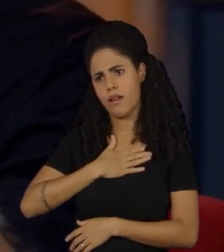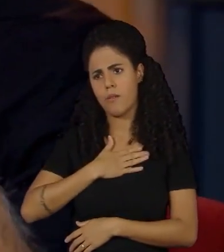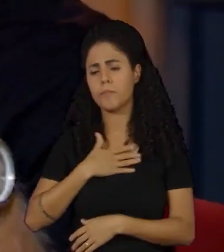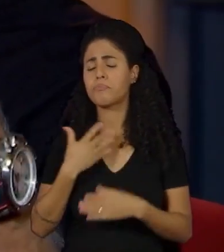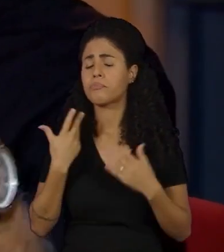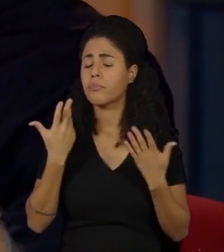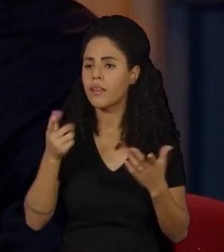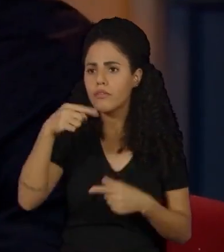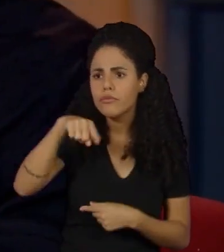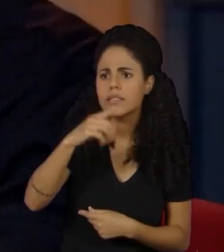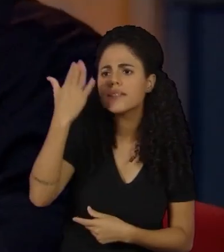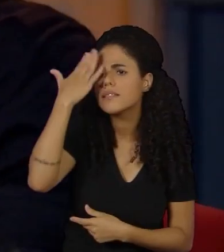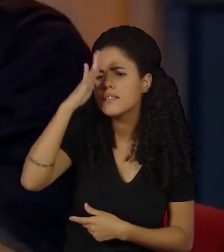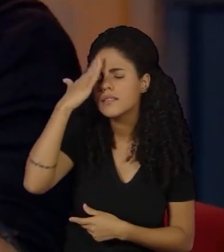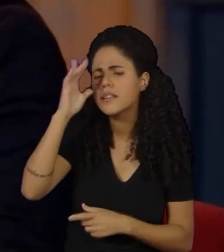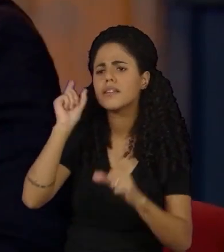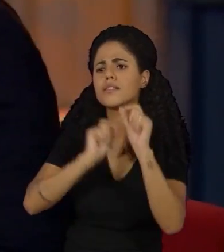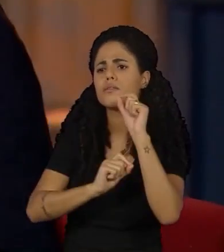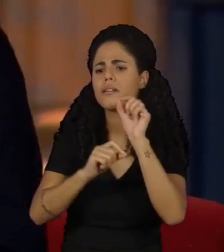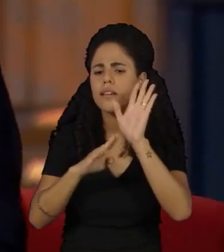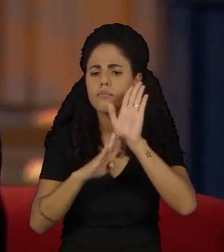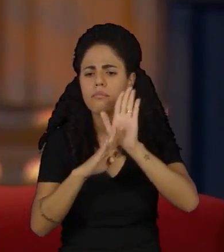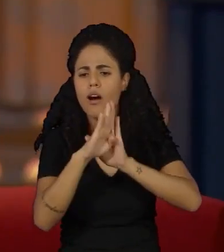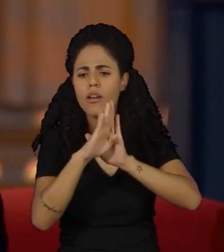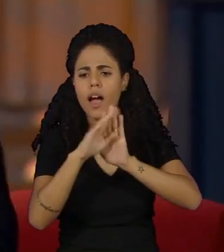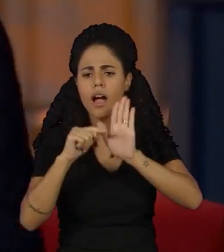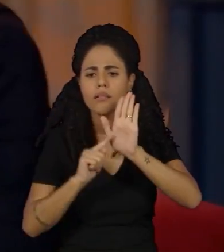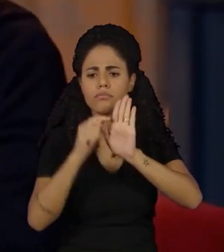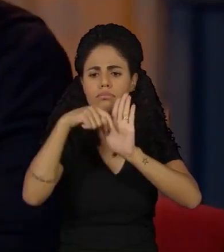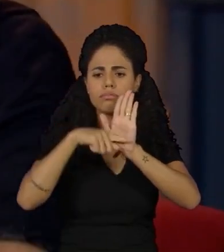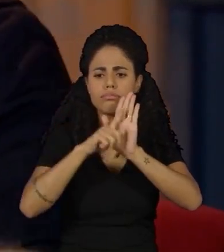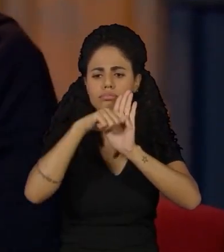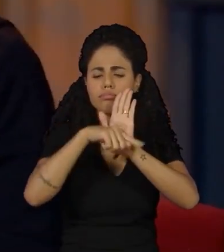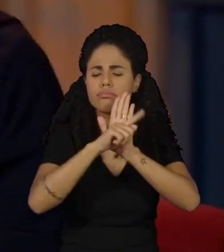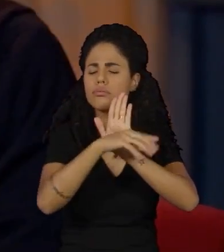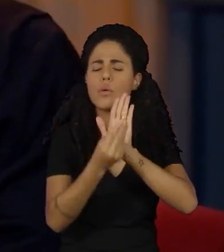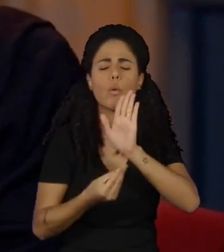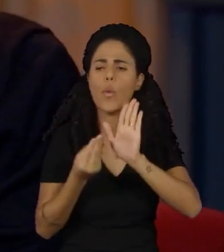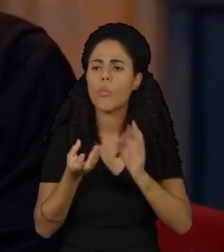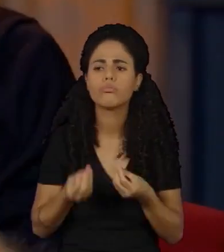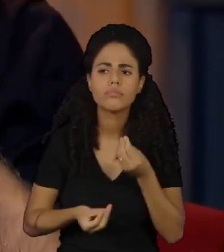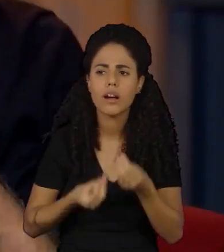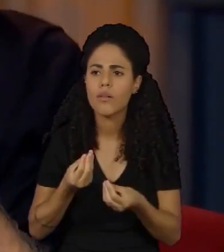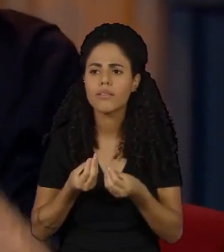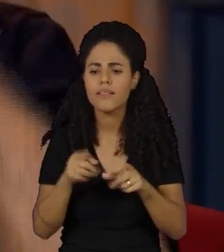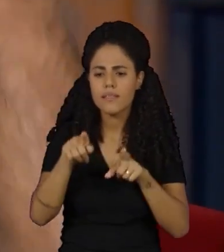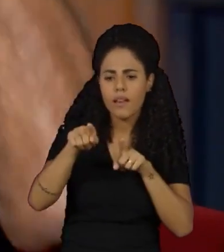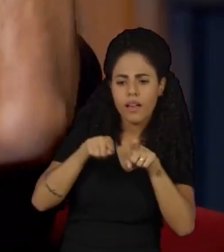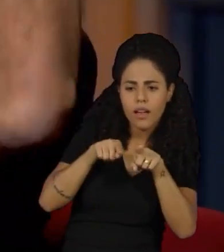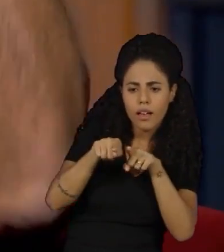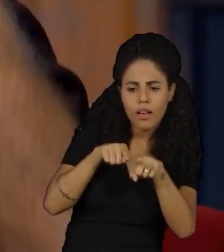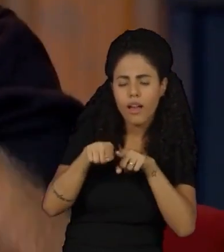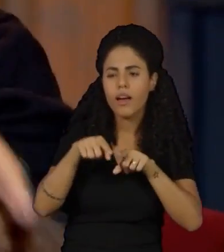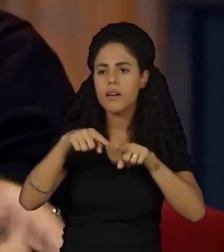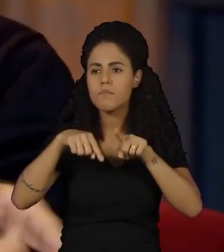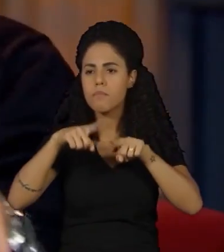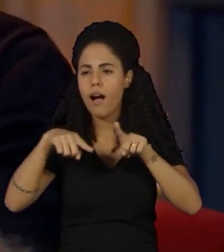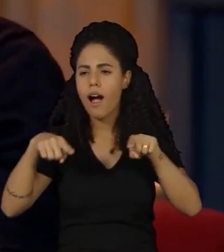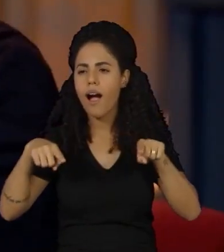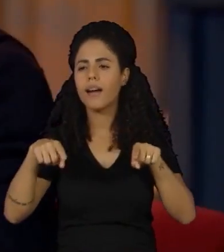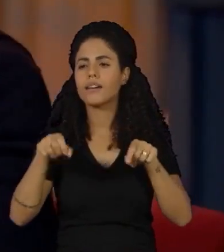só você entender um pouquinho de estatística que você percebe claro que esse essa extensão é mais política do que o cara que